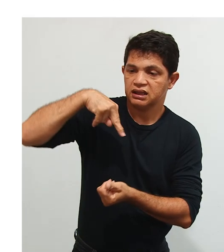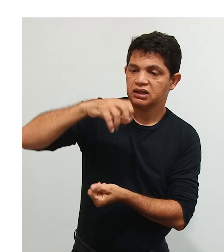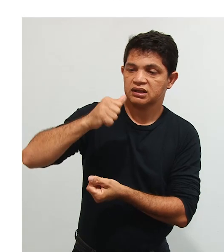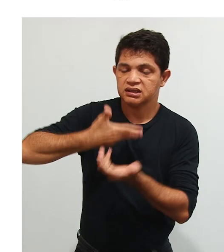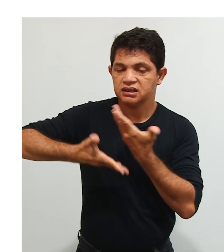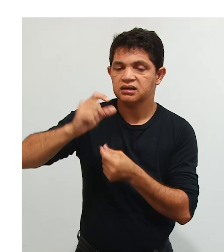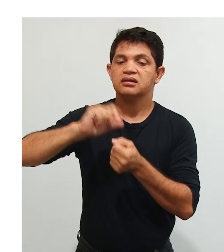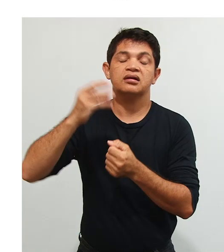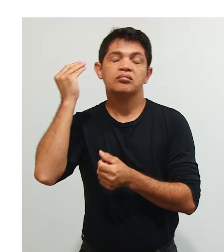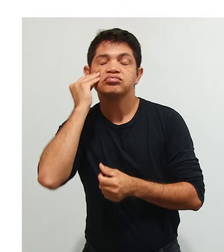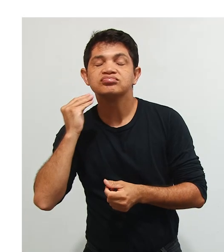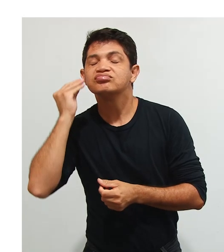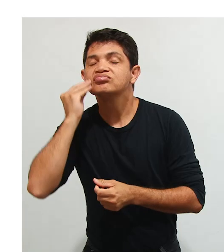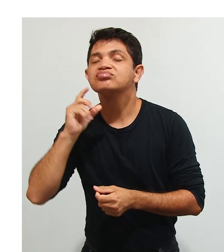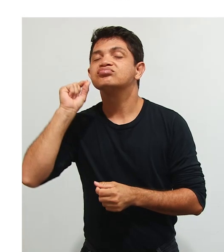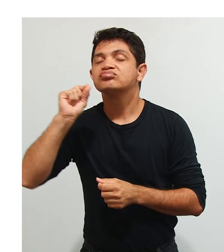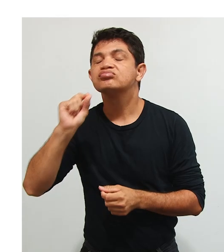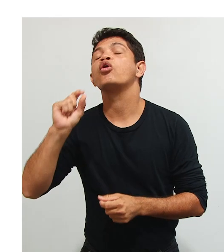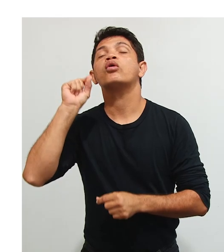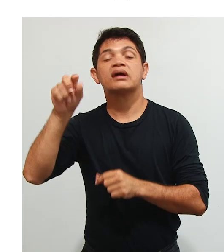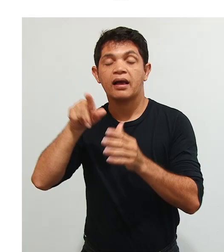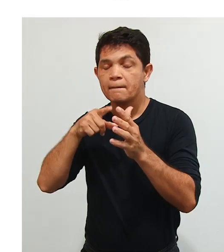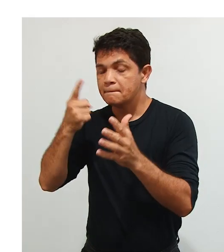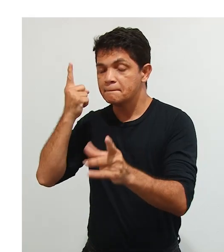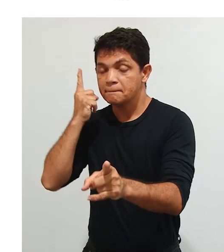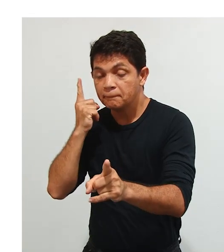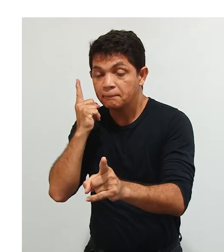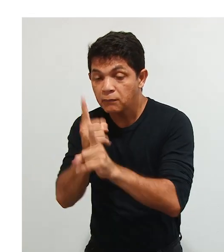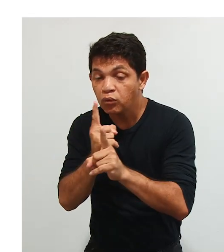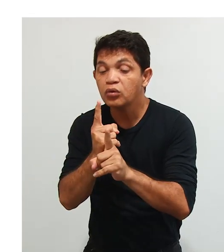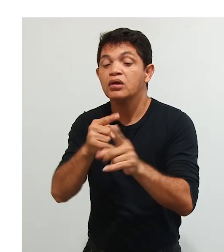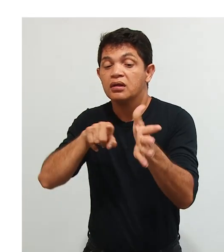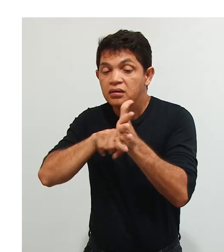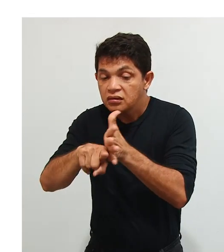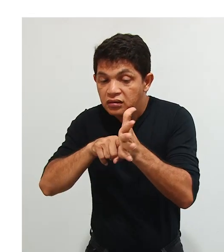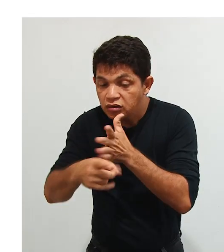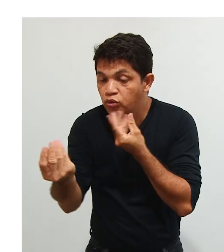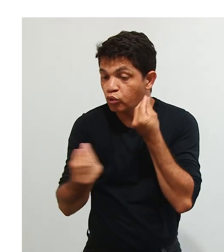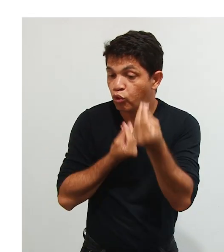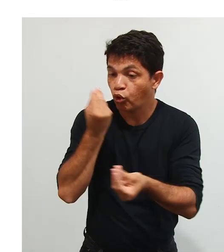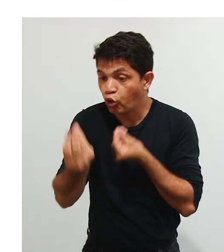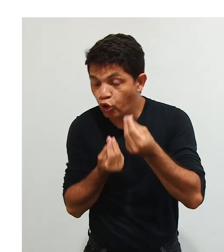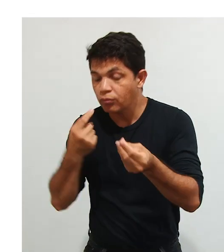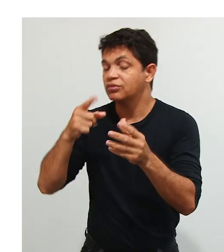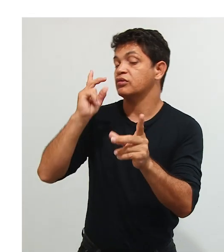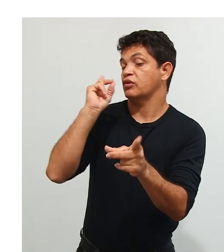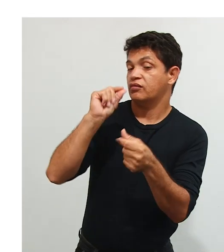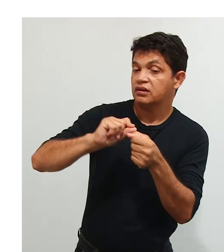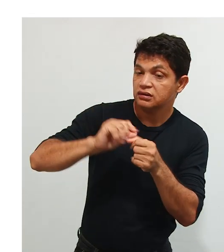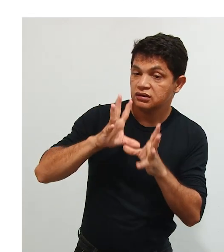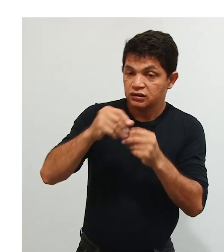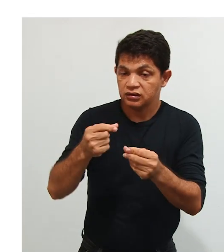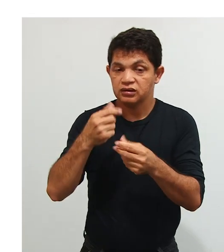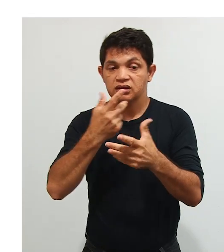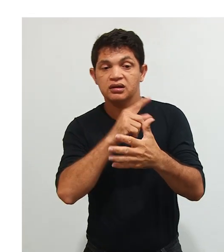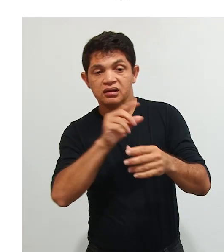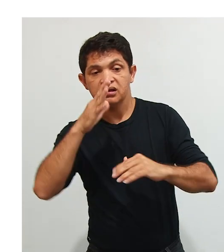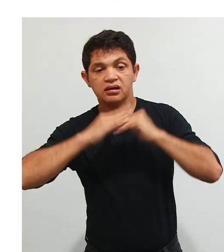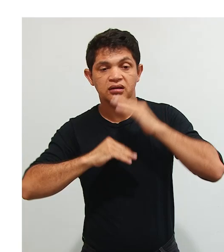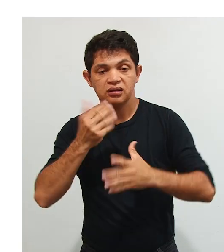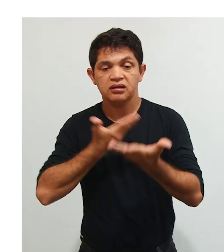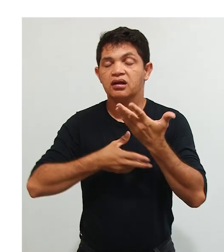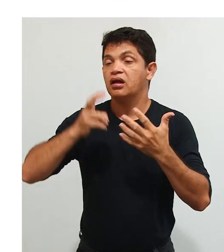a oportunidade de identificar as principais causas de conflitos no